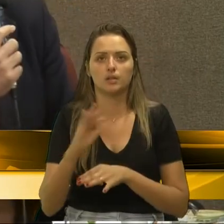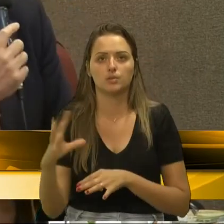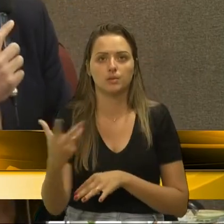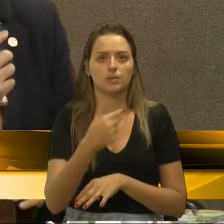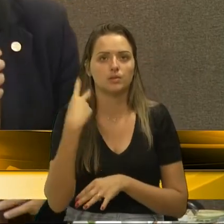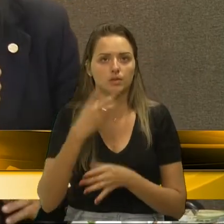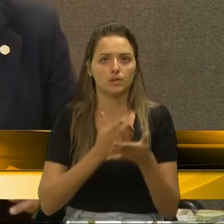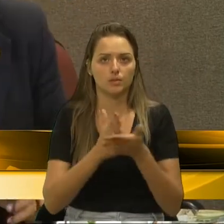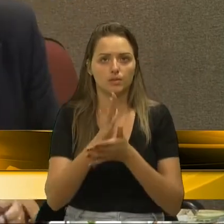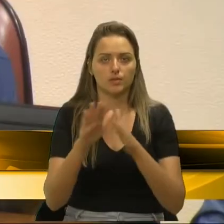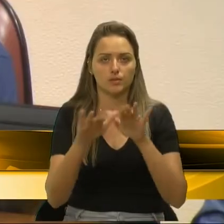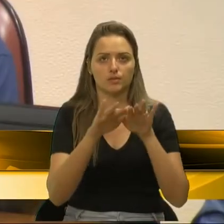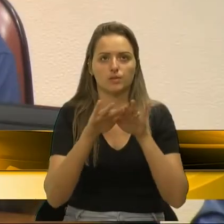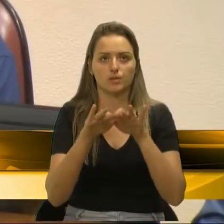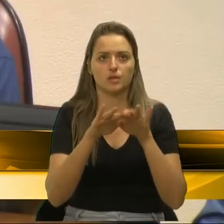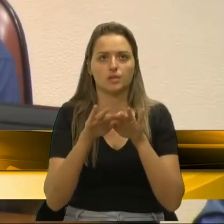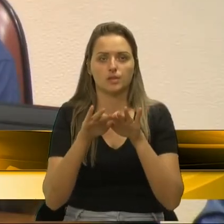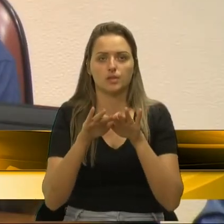aprovação unânime.